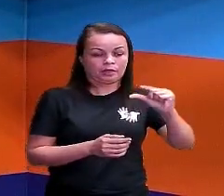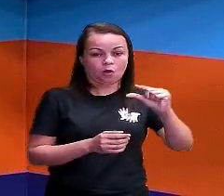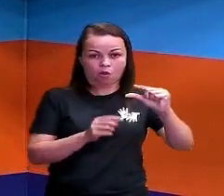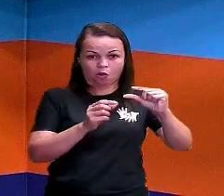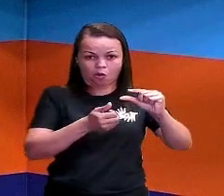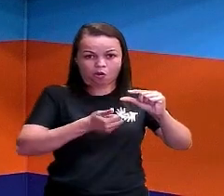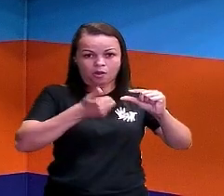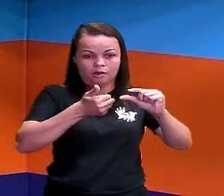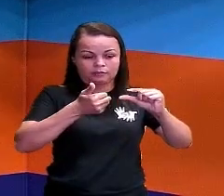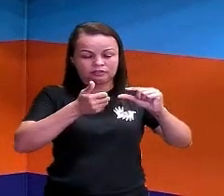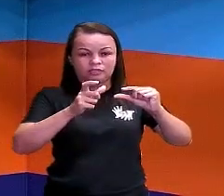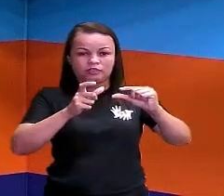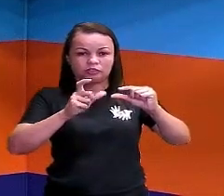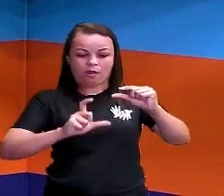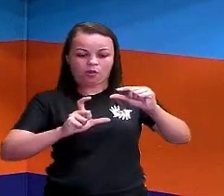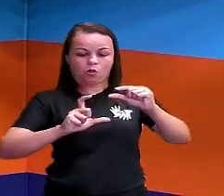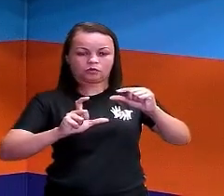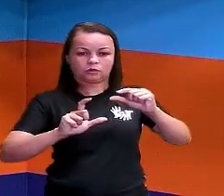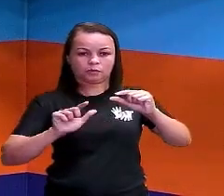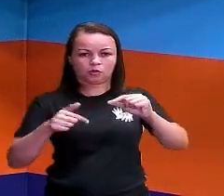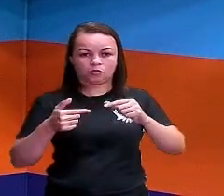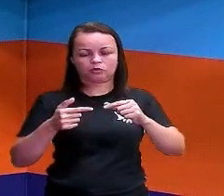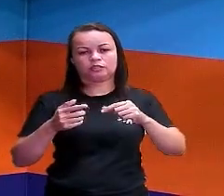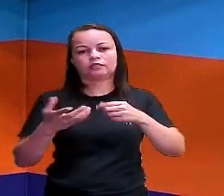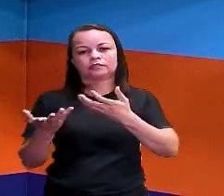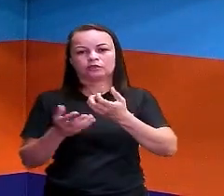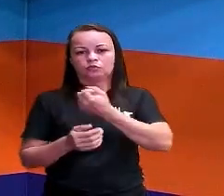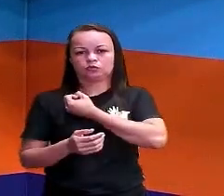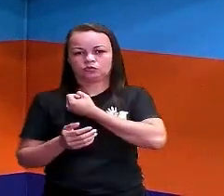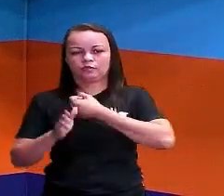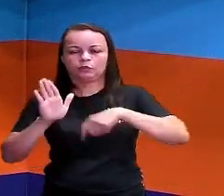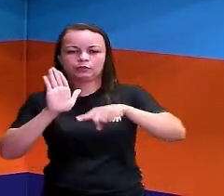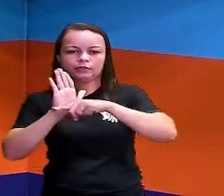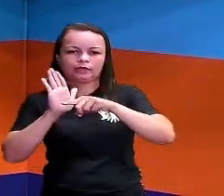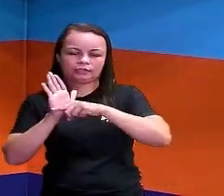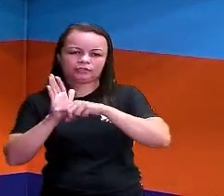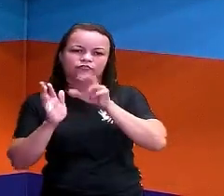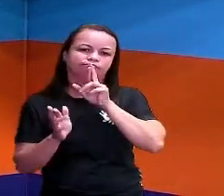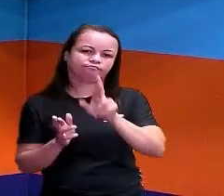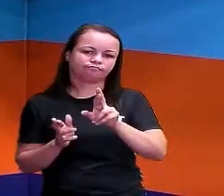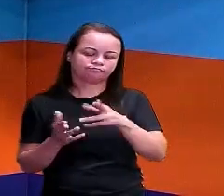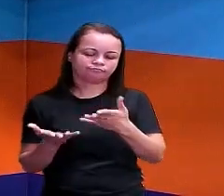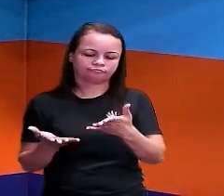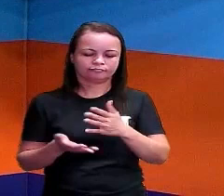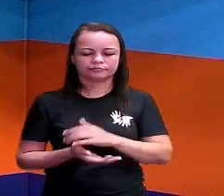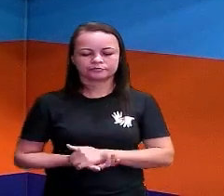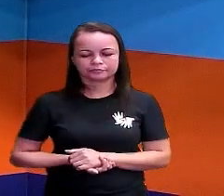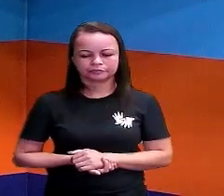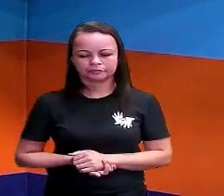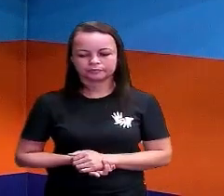subtração dos números inteiros, que eu vou achar um número negativo como resposta,